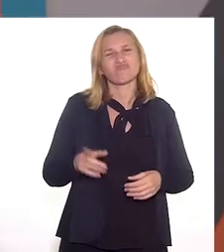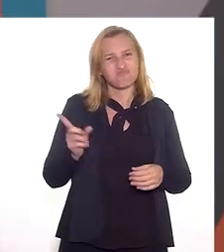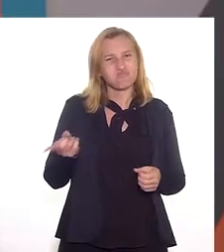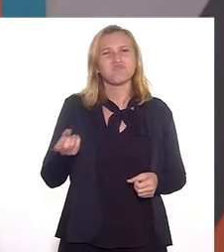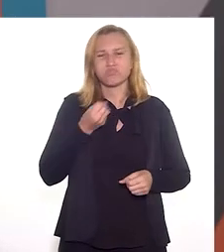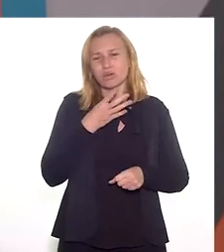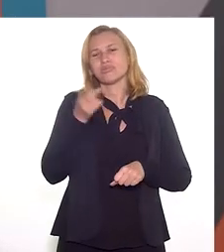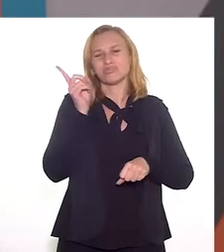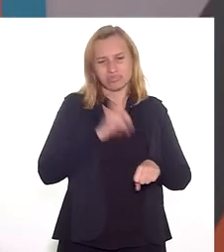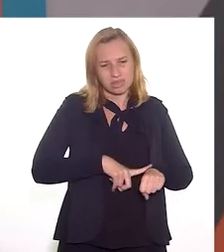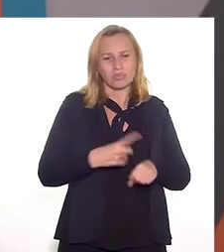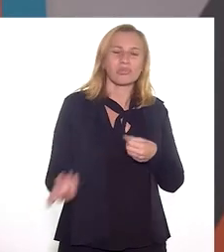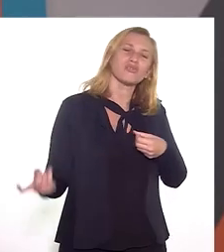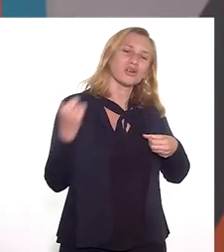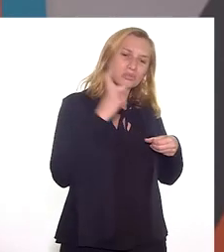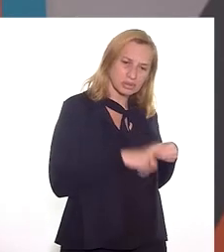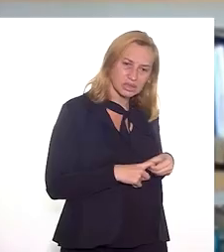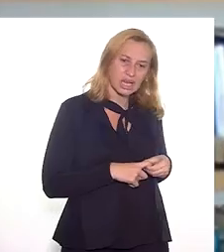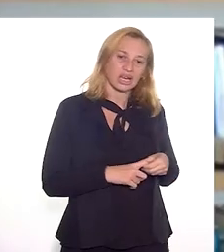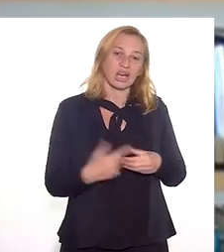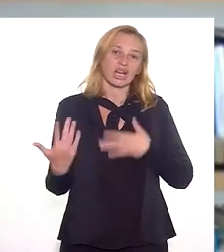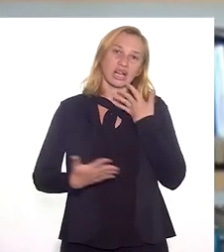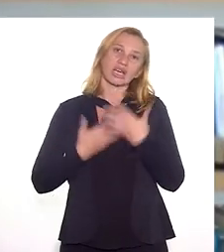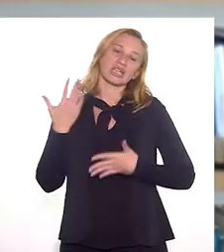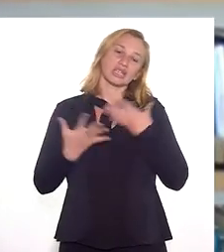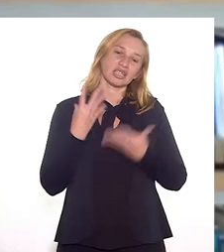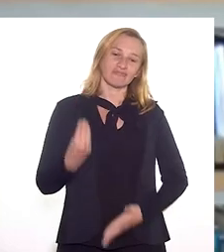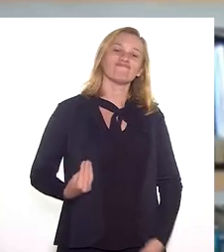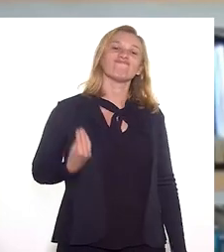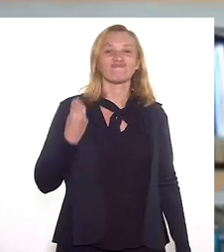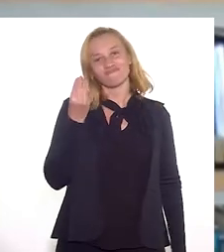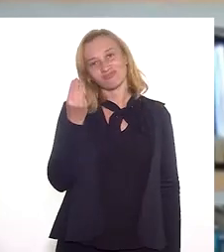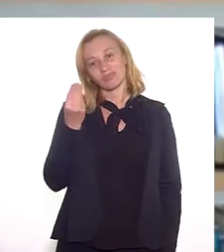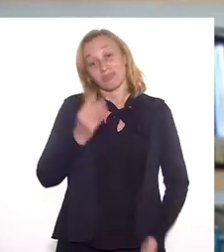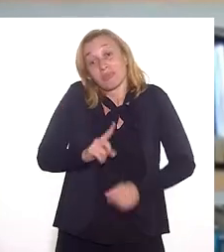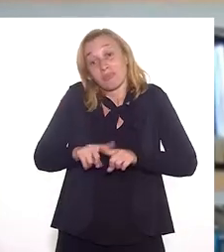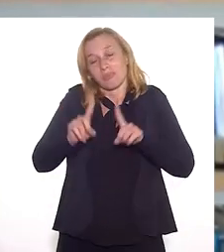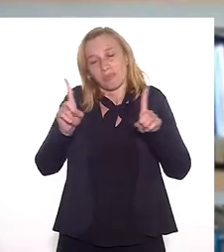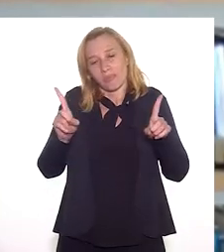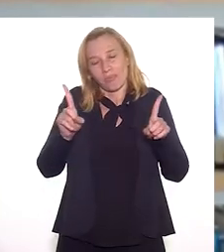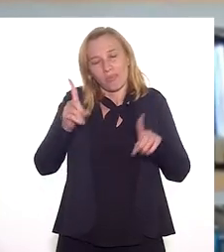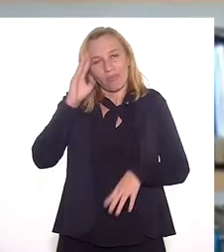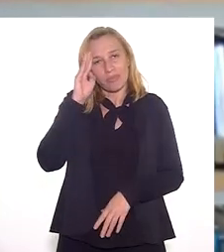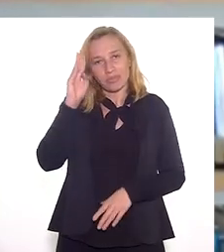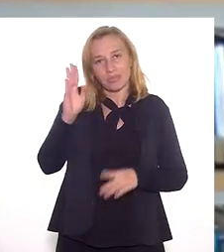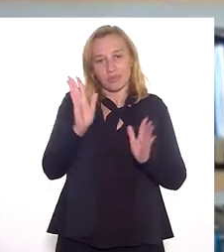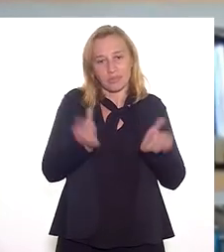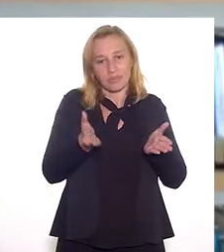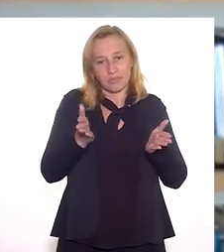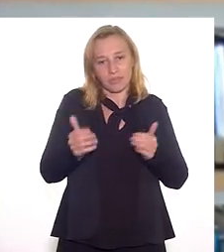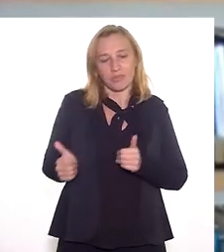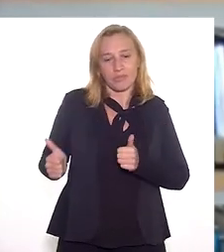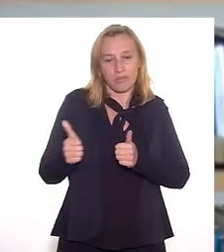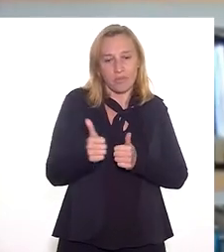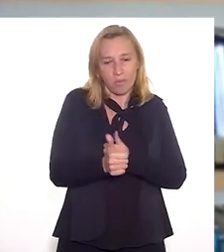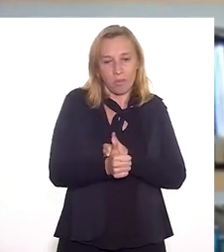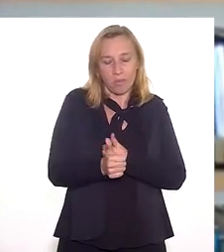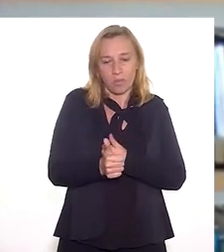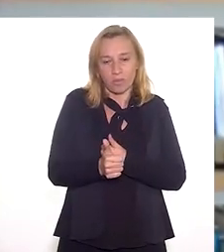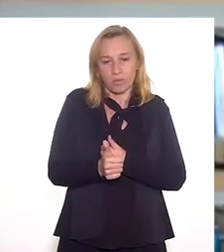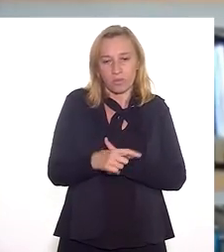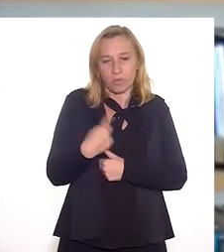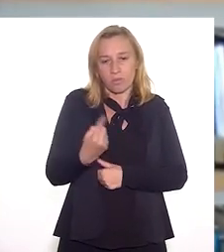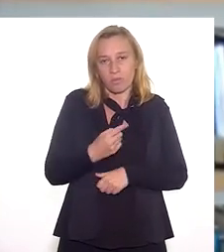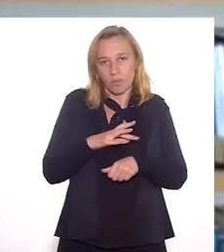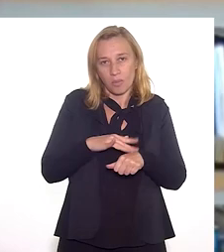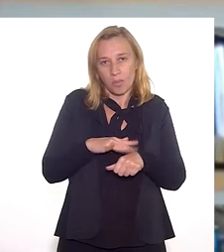ainda vai levar um bom tempo para retomar a alegria na vida. Mas é fundamental a gente